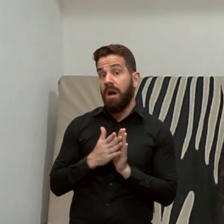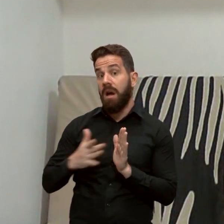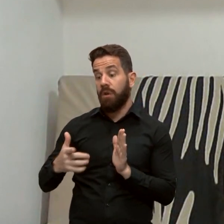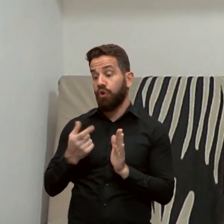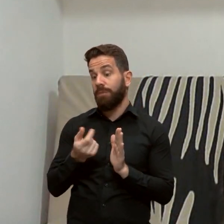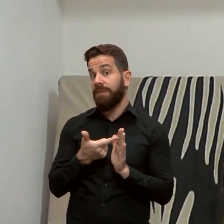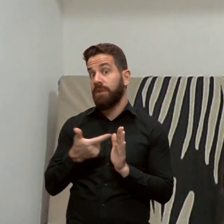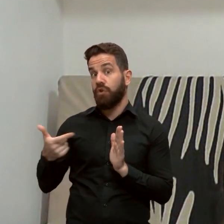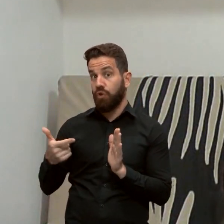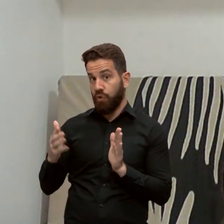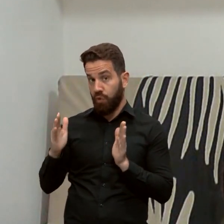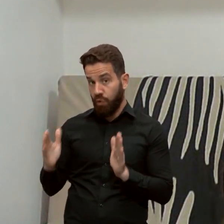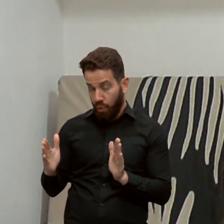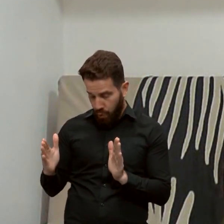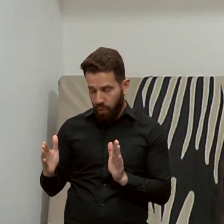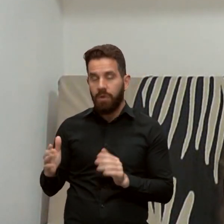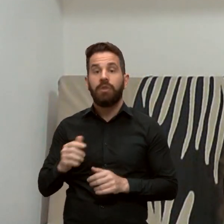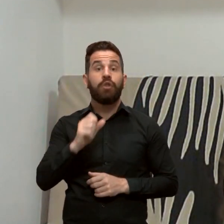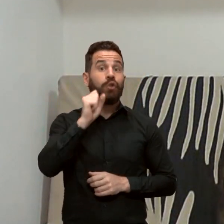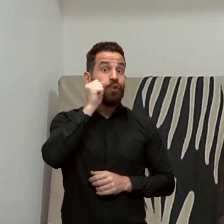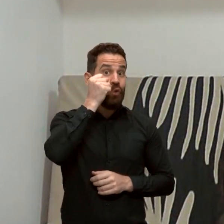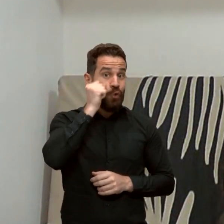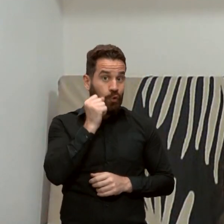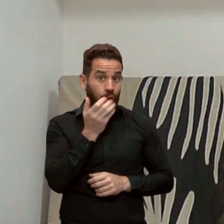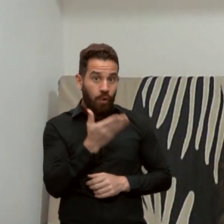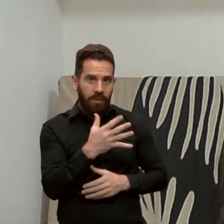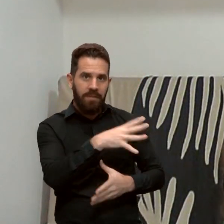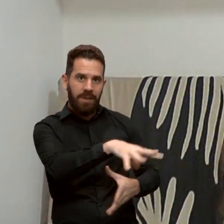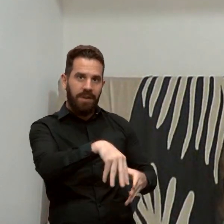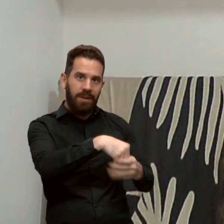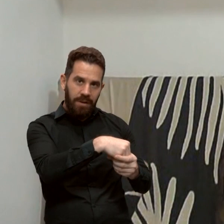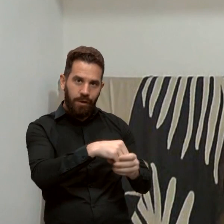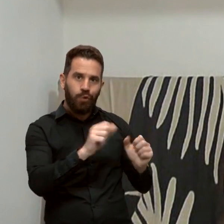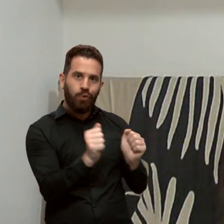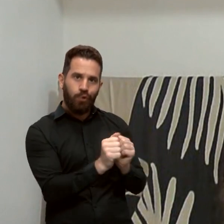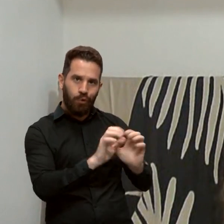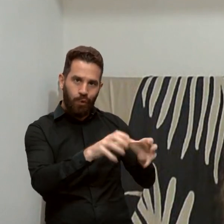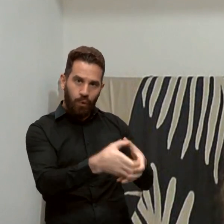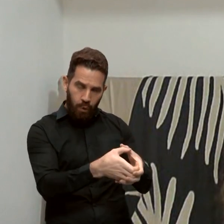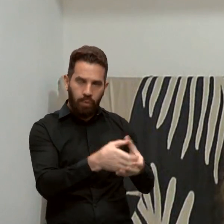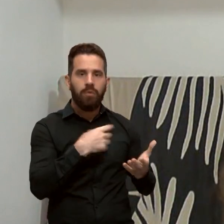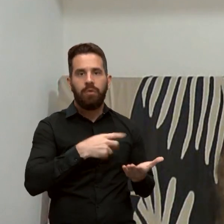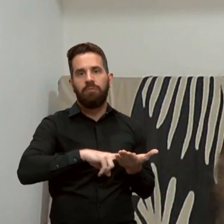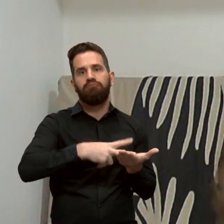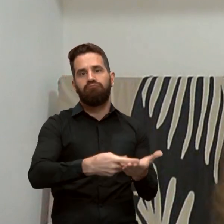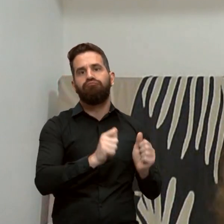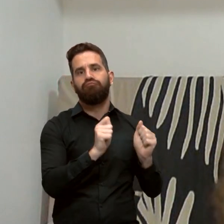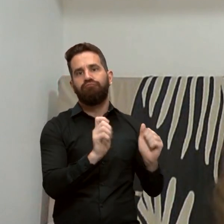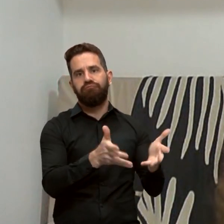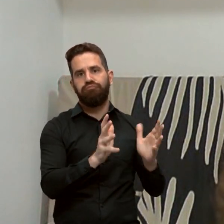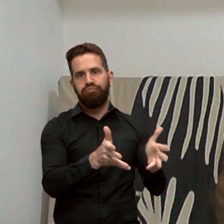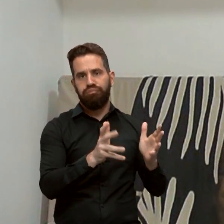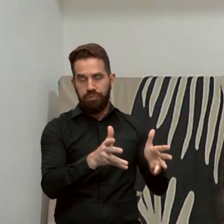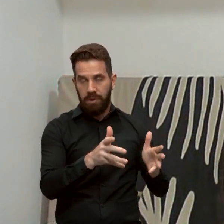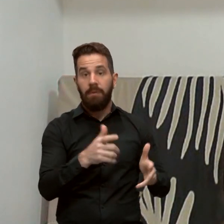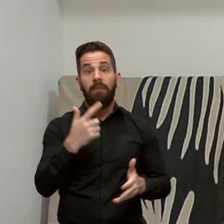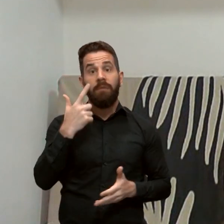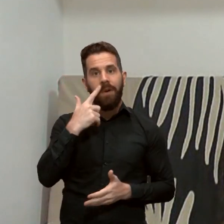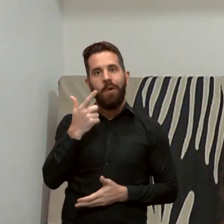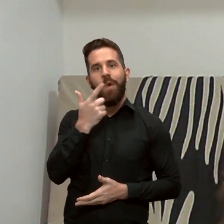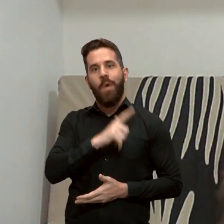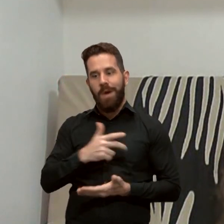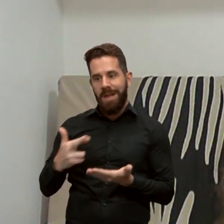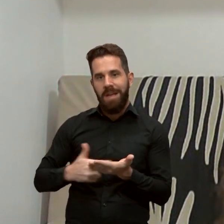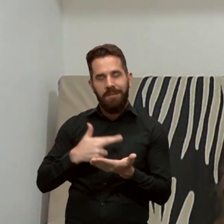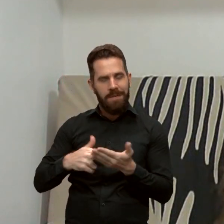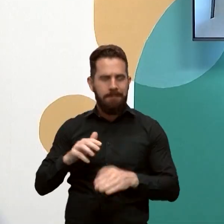a professora Sofia está junto com a gente, com uma equipe dela, fazendo a tradução dos metadados para que a revista se torne cada vez mais